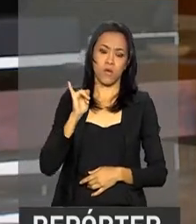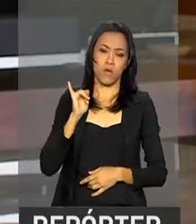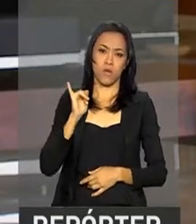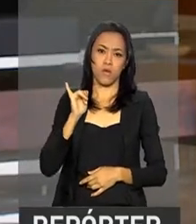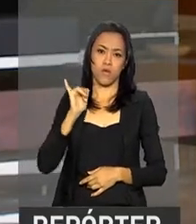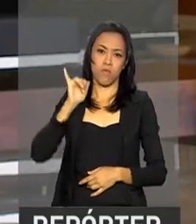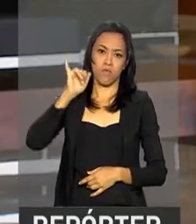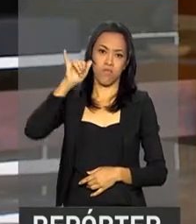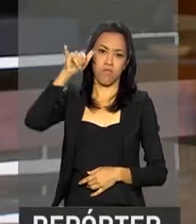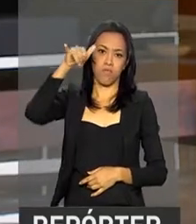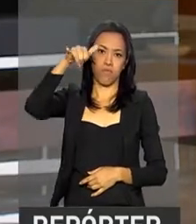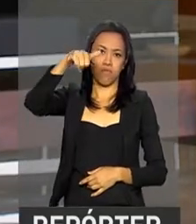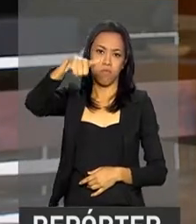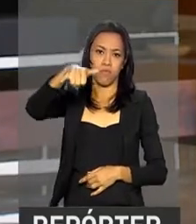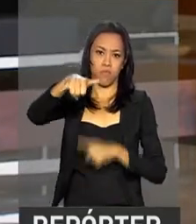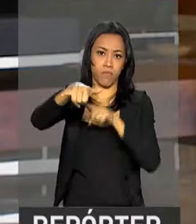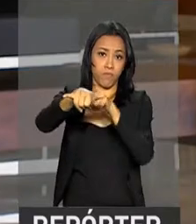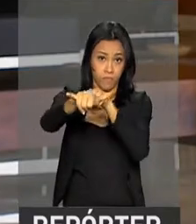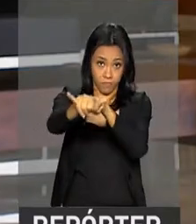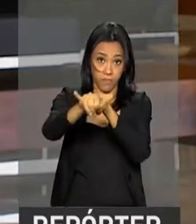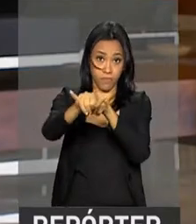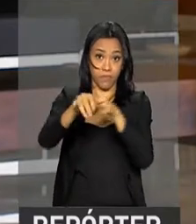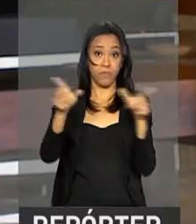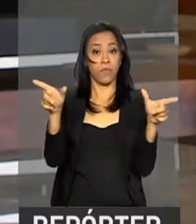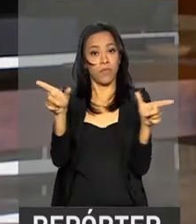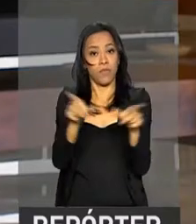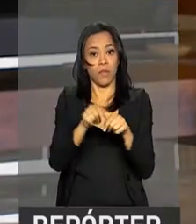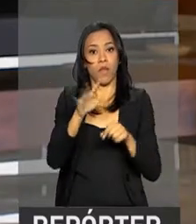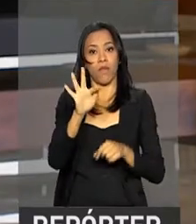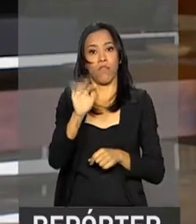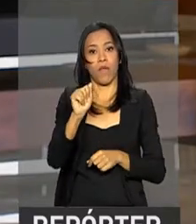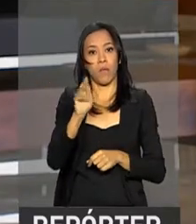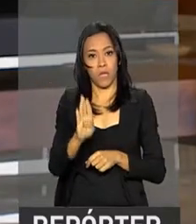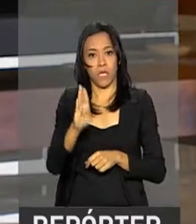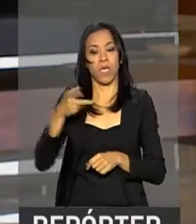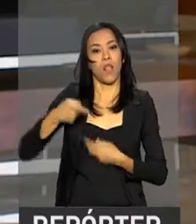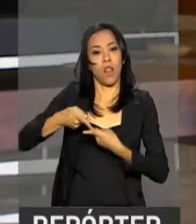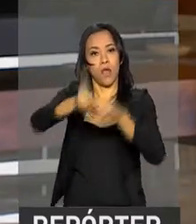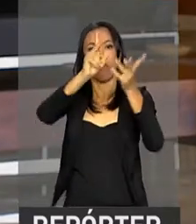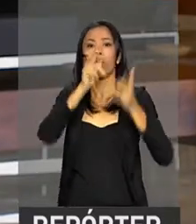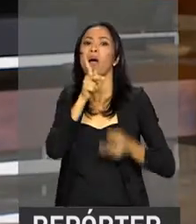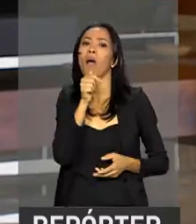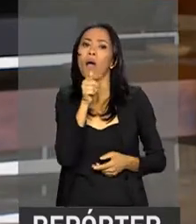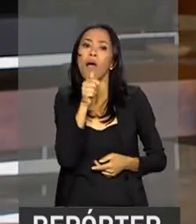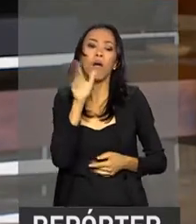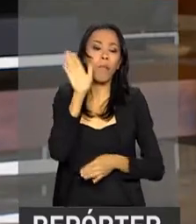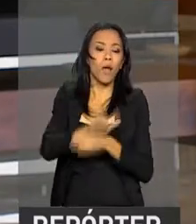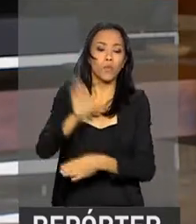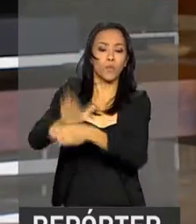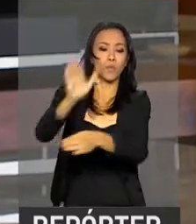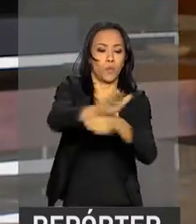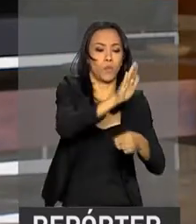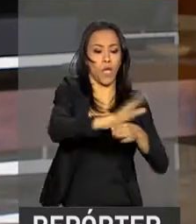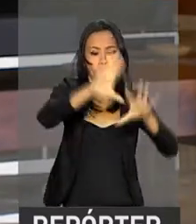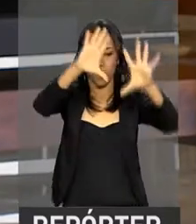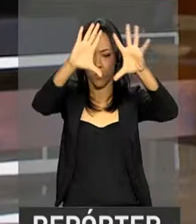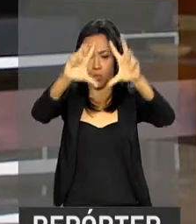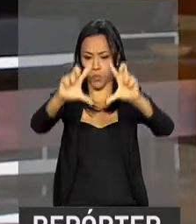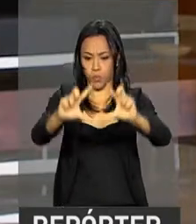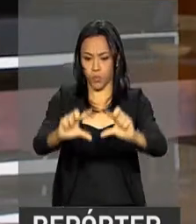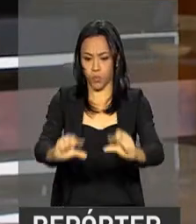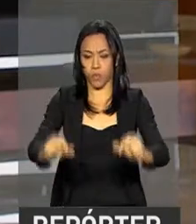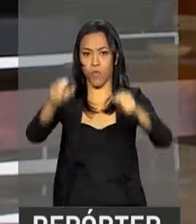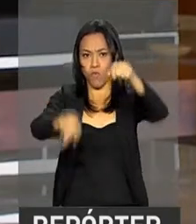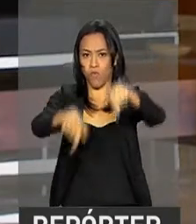uma aeronave Hércules C-130 da Força Aérea Brasileira transporta água para ajudar no combate ao fogo.